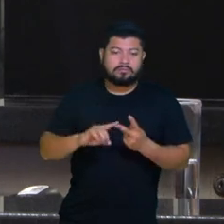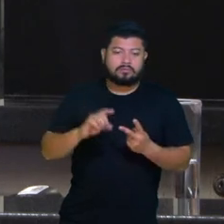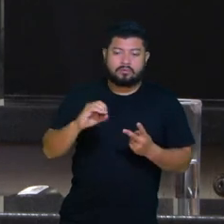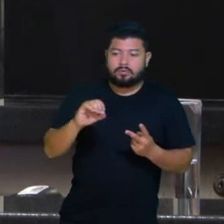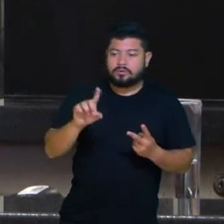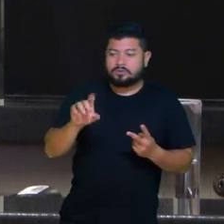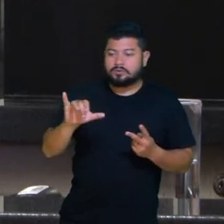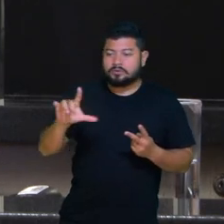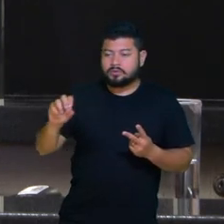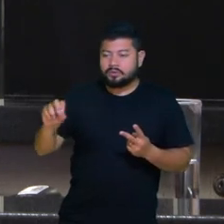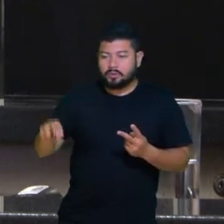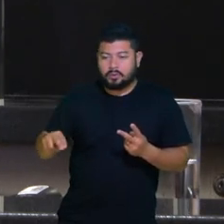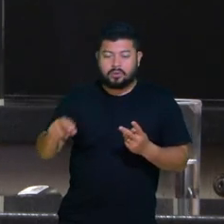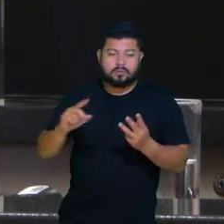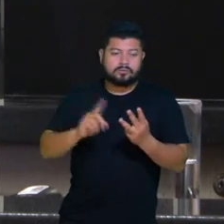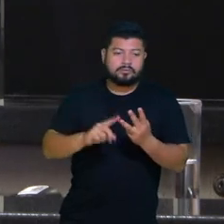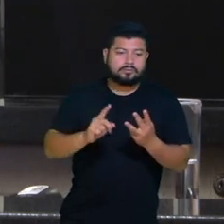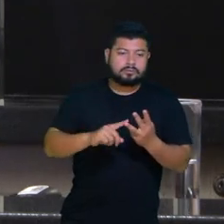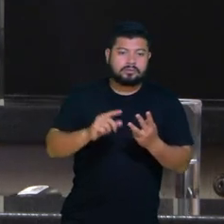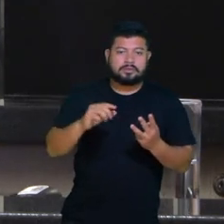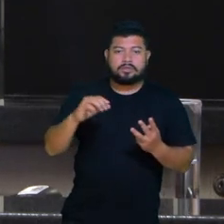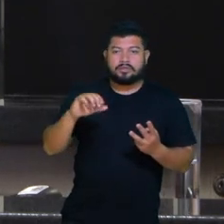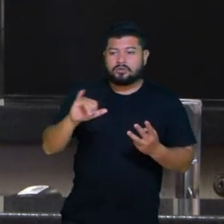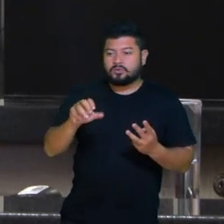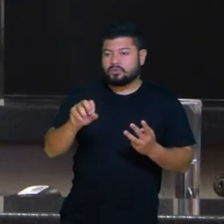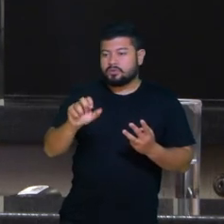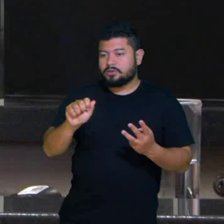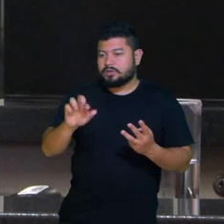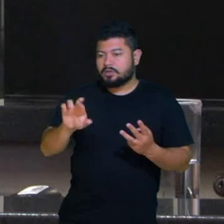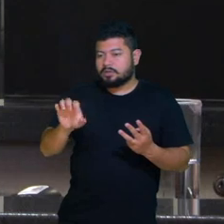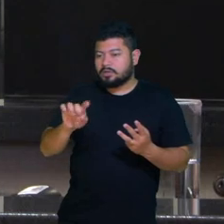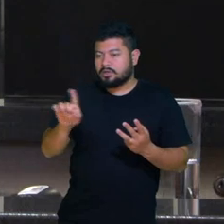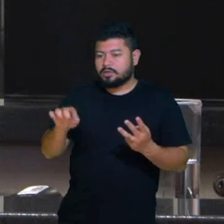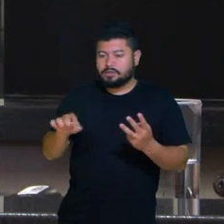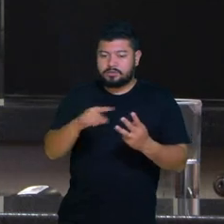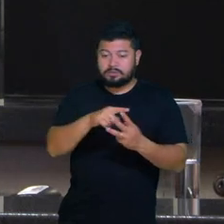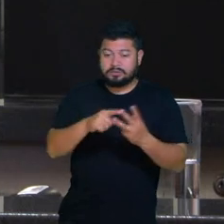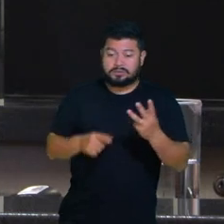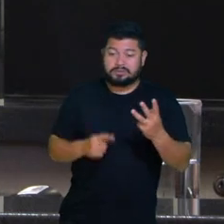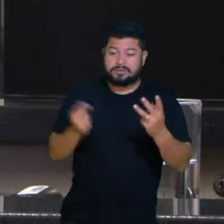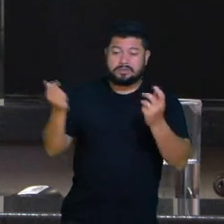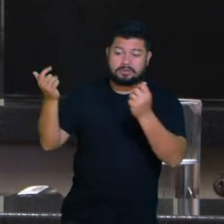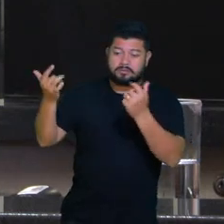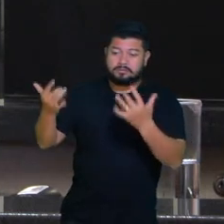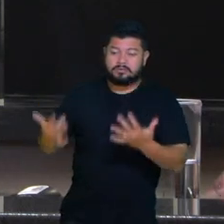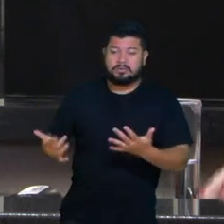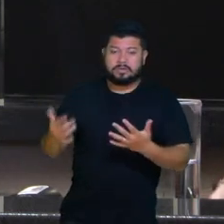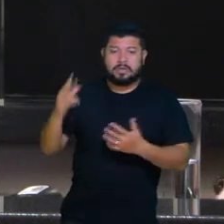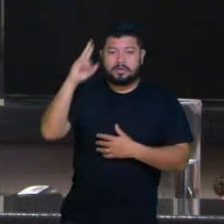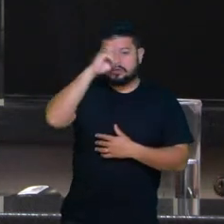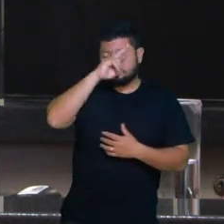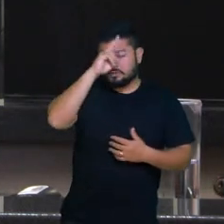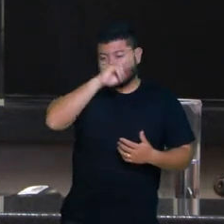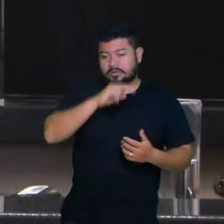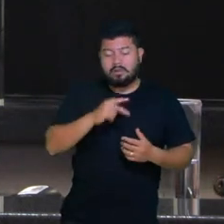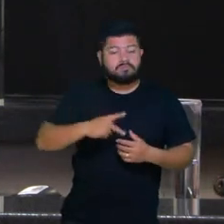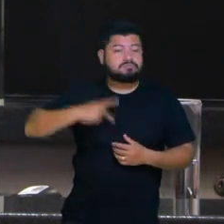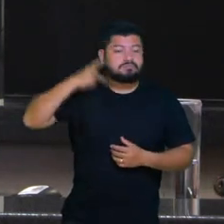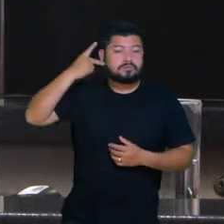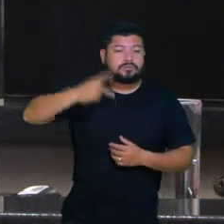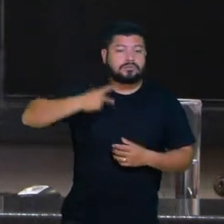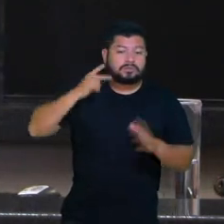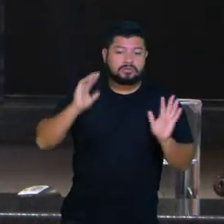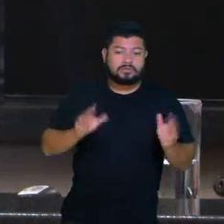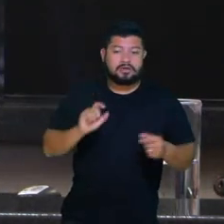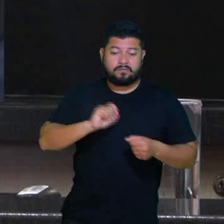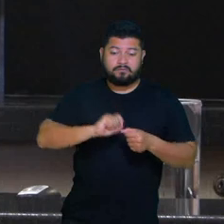aonde trouxeram né o contexto né A os elementos históricos das políticas né